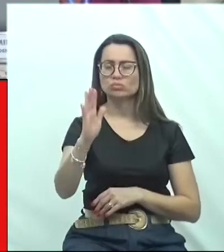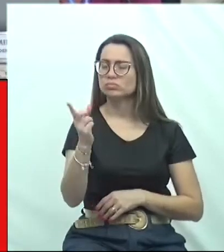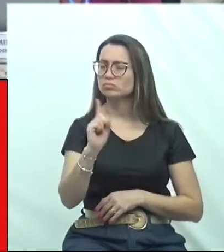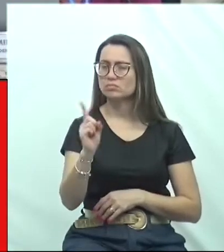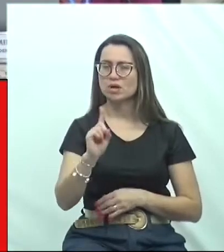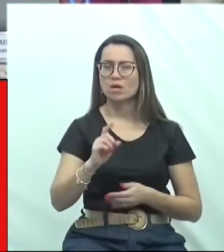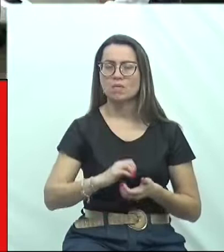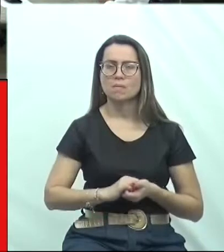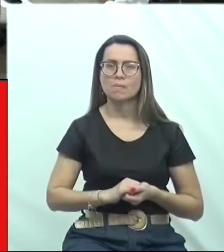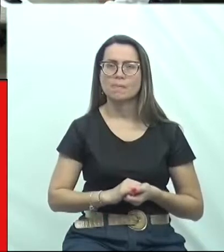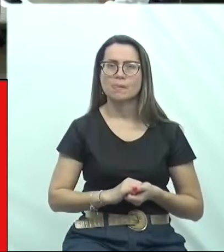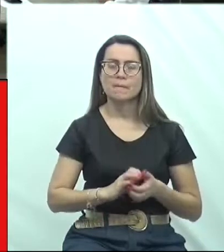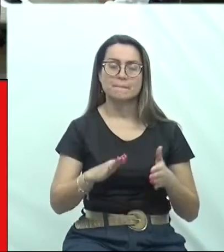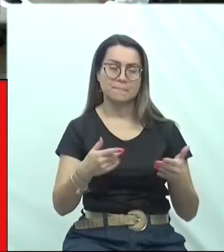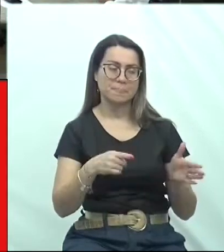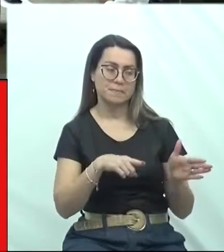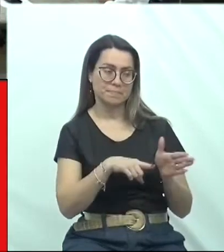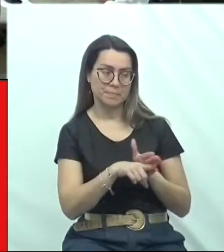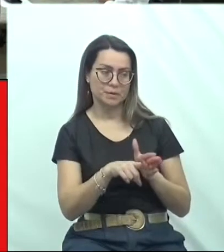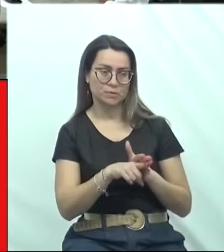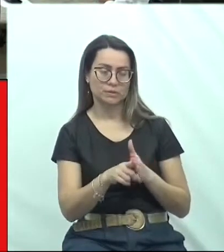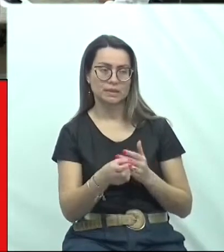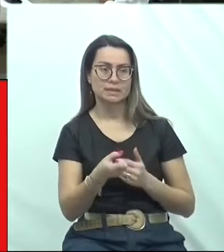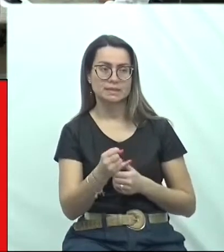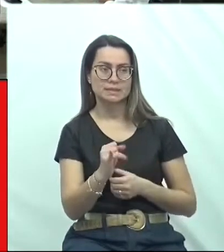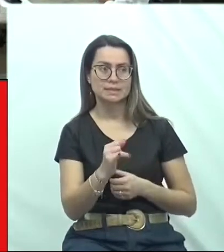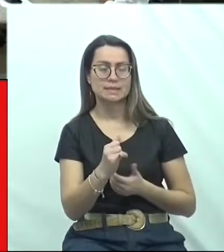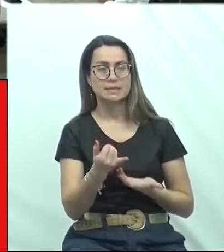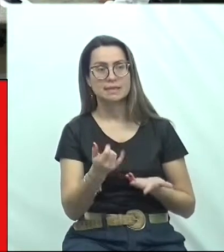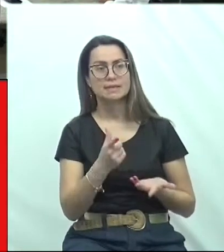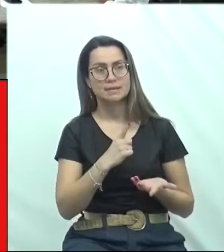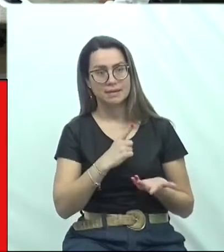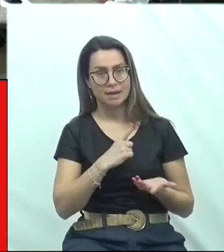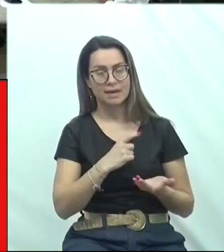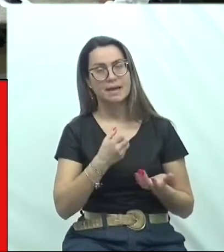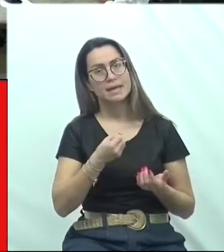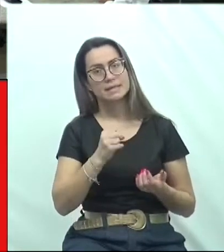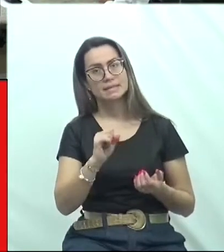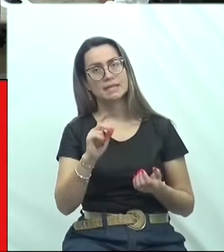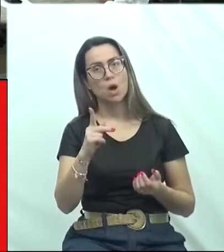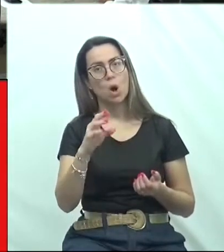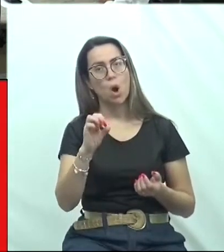A minha pergunta, então, é a seguinte, é se existem, se eles são homologados. Não são homologados.